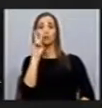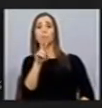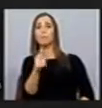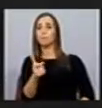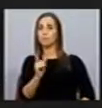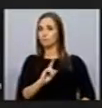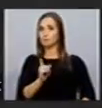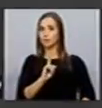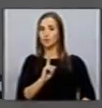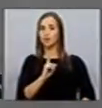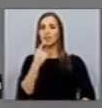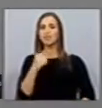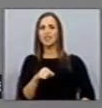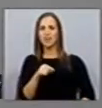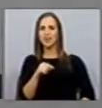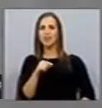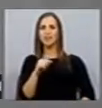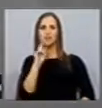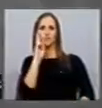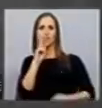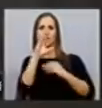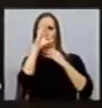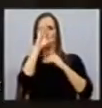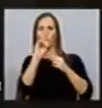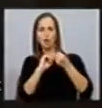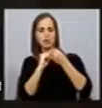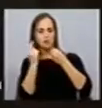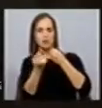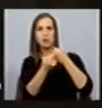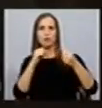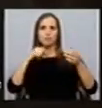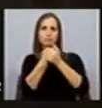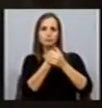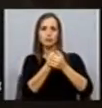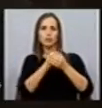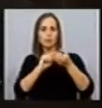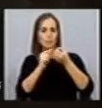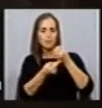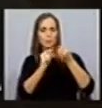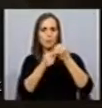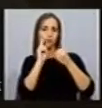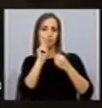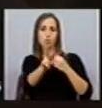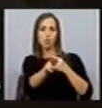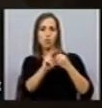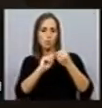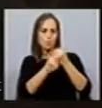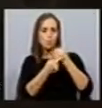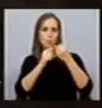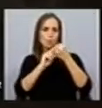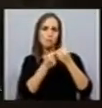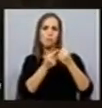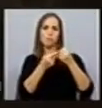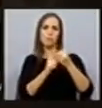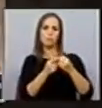é que há todo um conjunto de raios, digamos assim, que parecem sair desta cratera, que antes pensava que poderia ser furtor. Aqui está, nesta imagem consegue-se ver estes sulcos paralelos